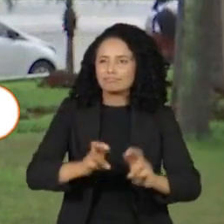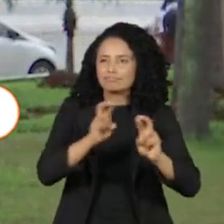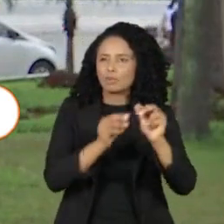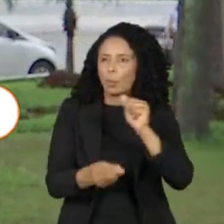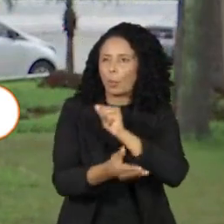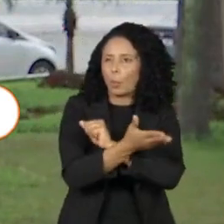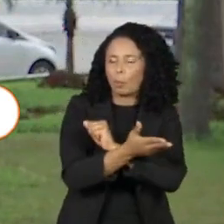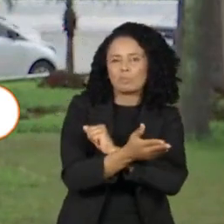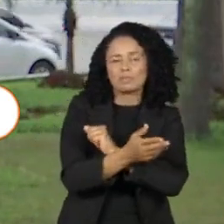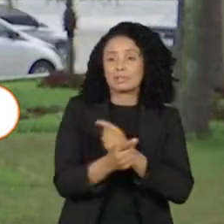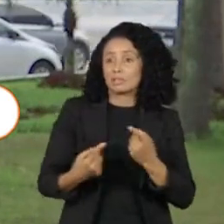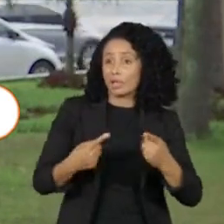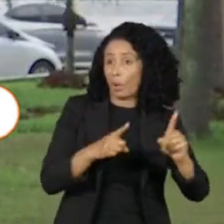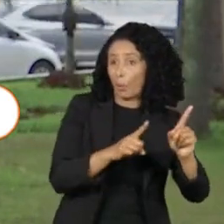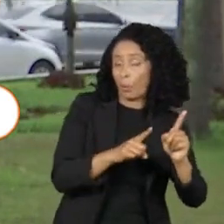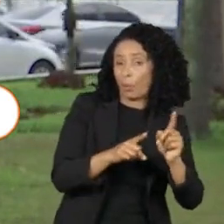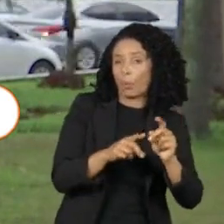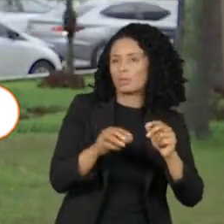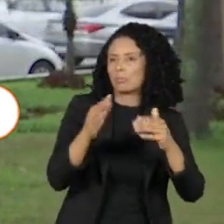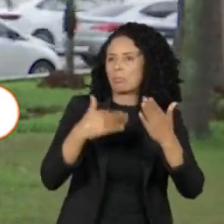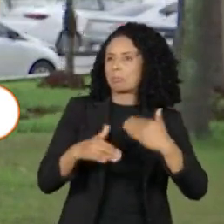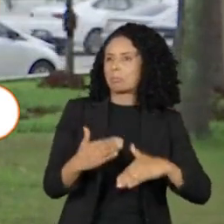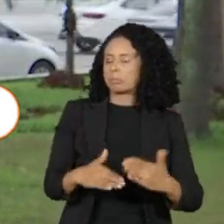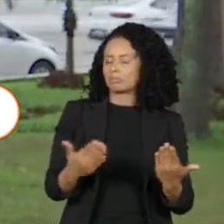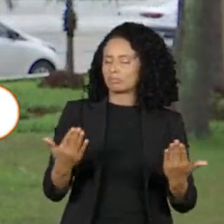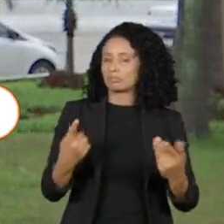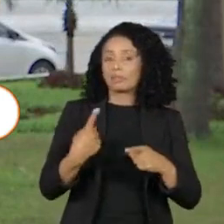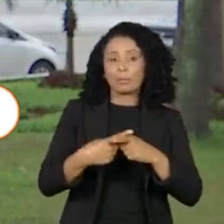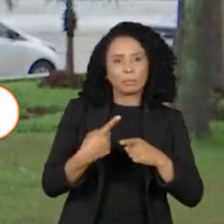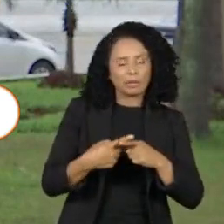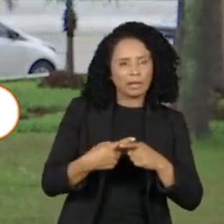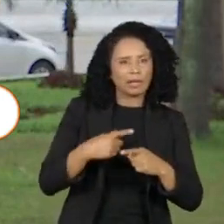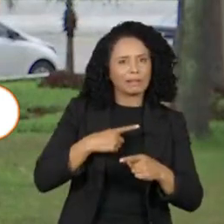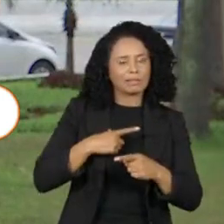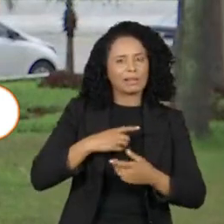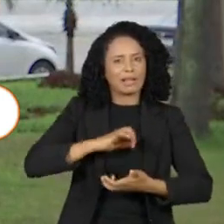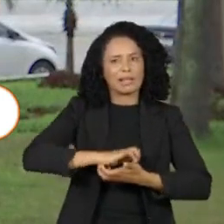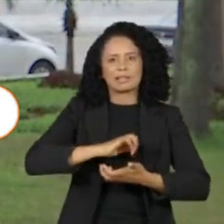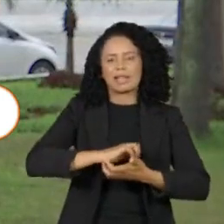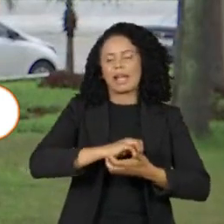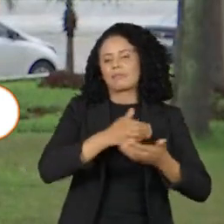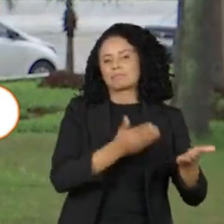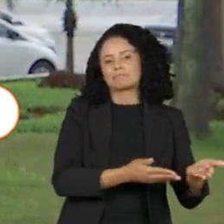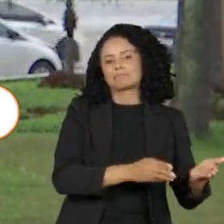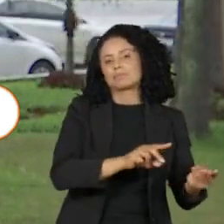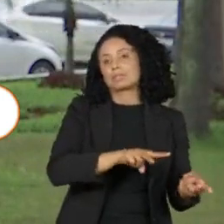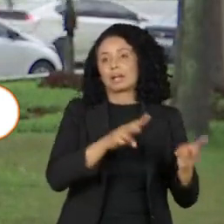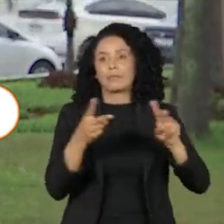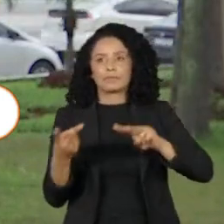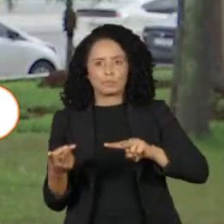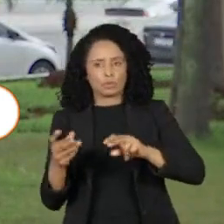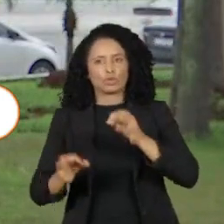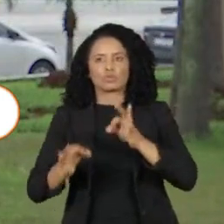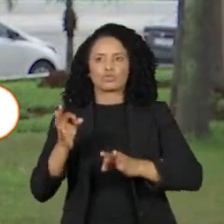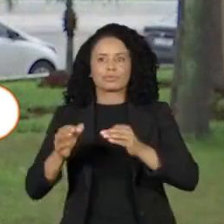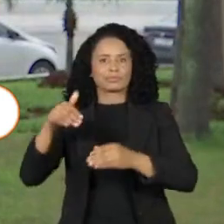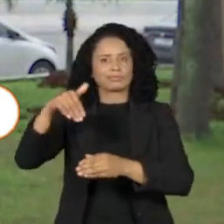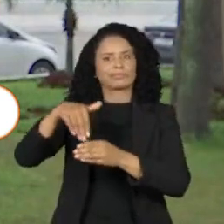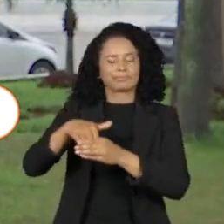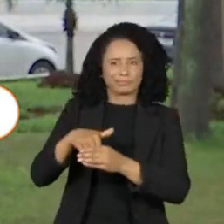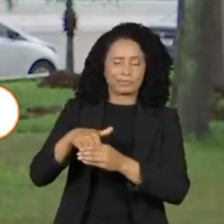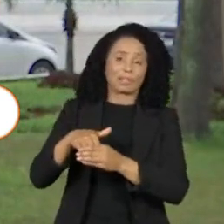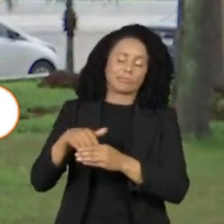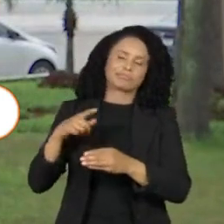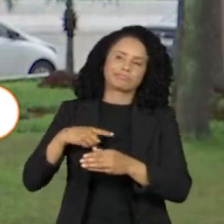anticorrupção depois que o Supremo Tribunal Federal passou parte desses casos para a Justiça Eleitoral, o que acabou então acarretando